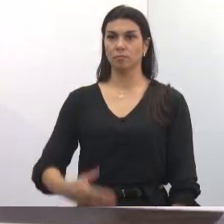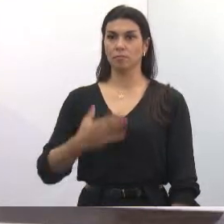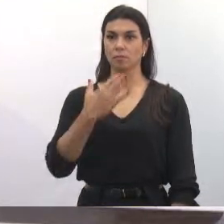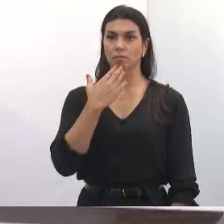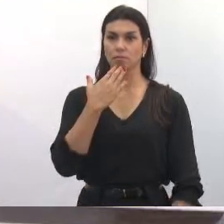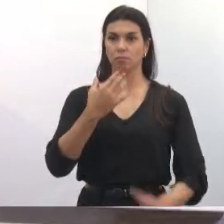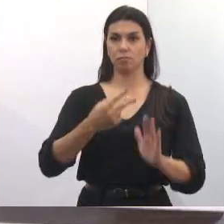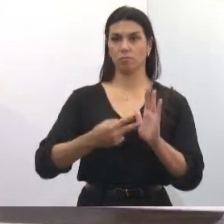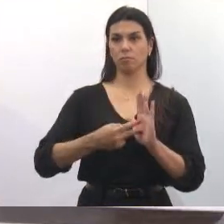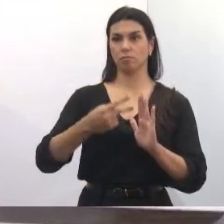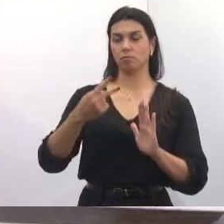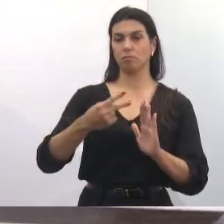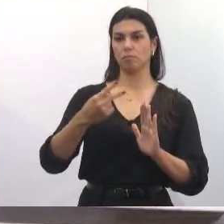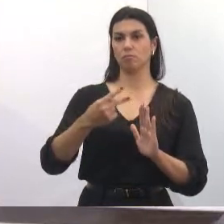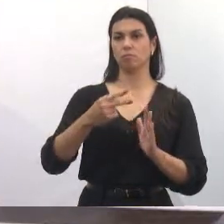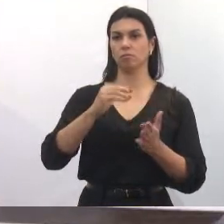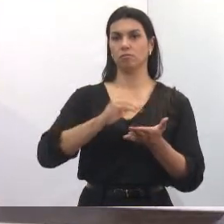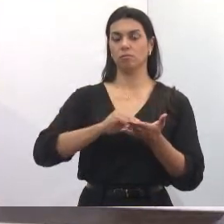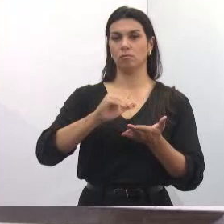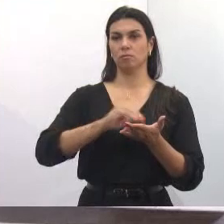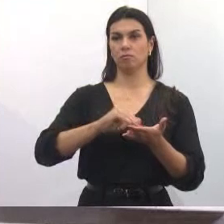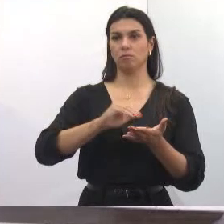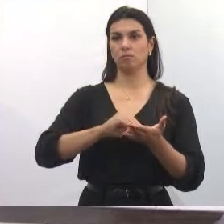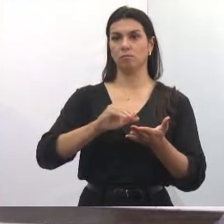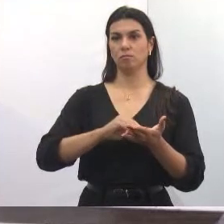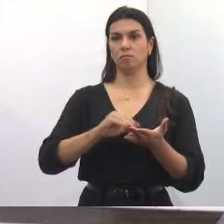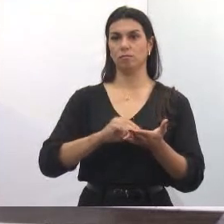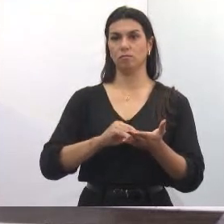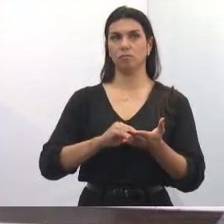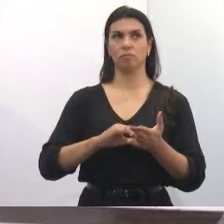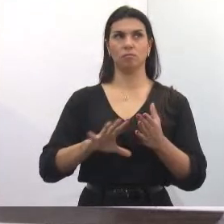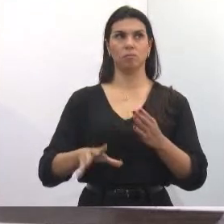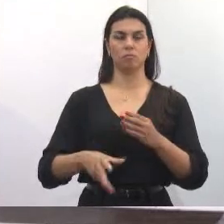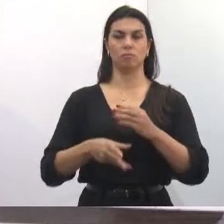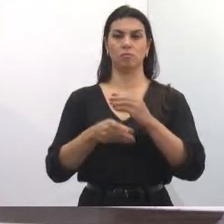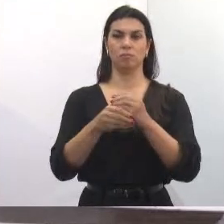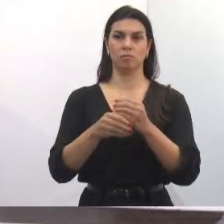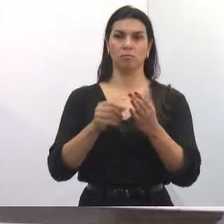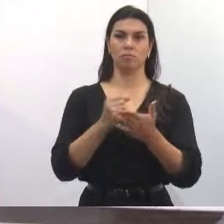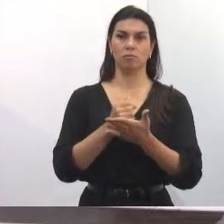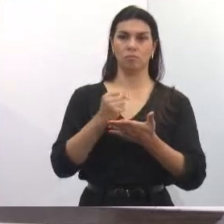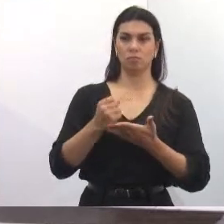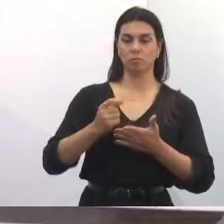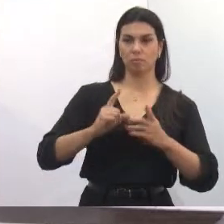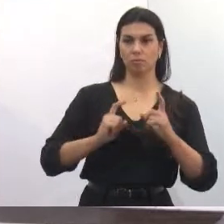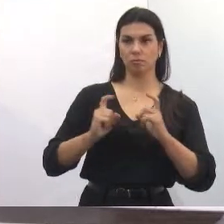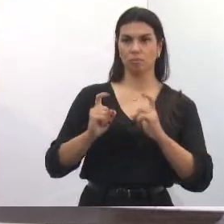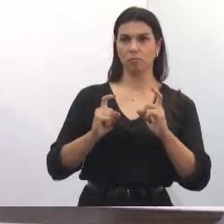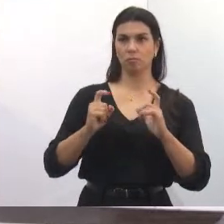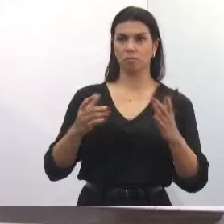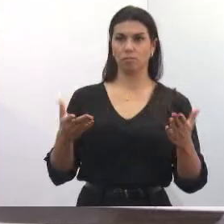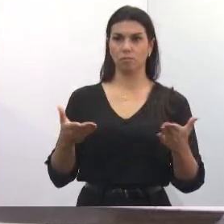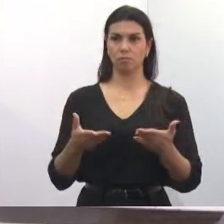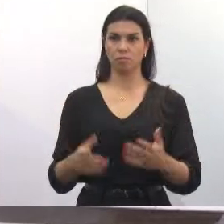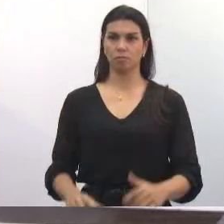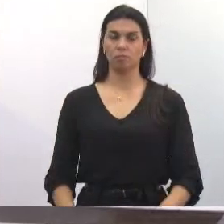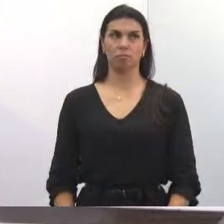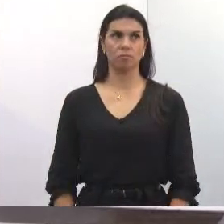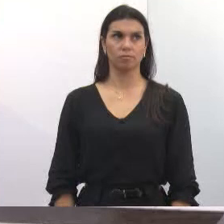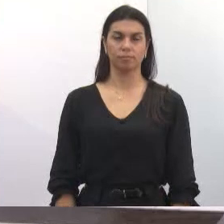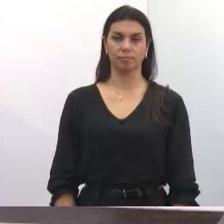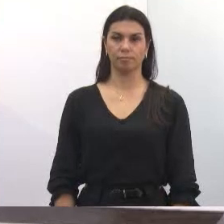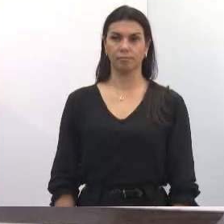Solicito ao segundo secretário que faça a leitura das sínteses dos pedidos de informações protocolados para esta sessão.